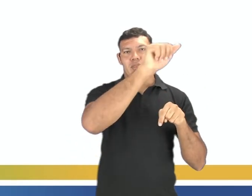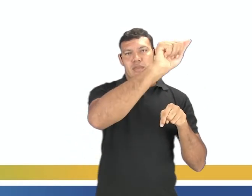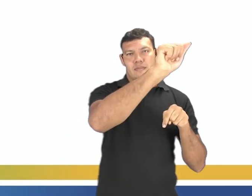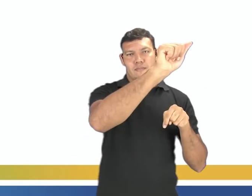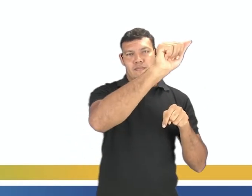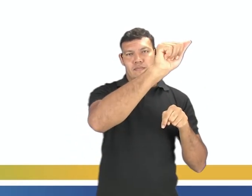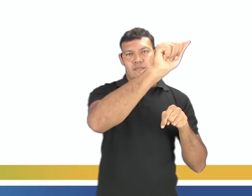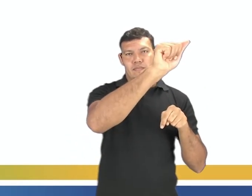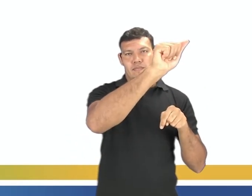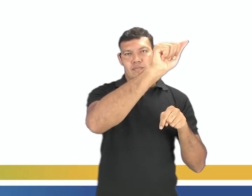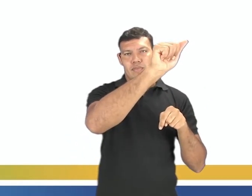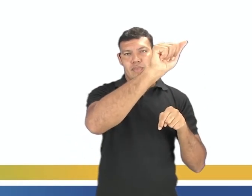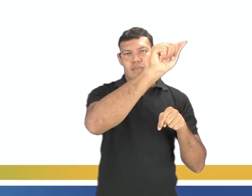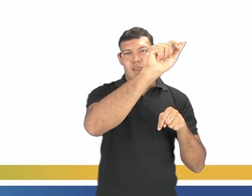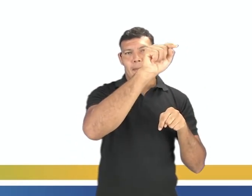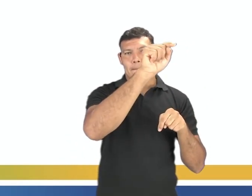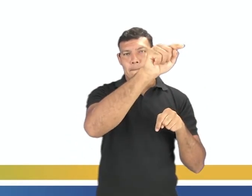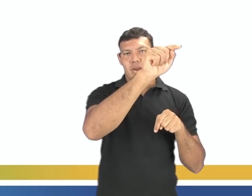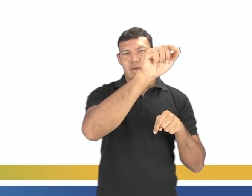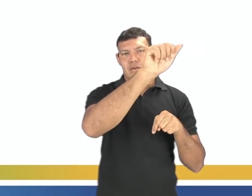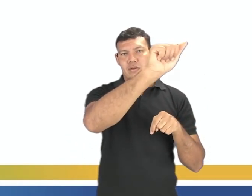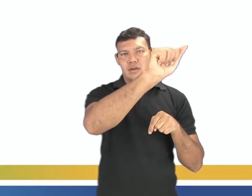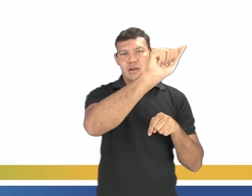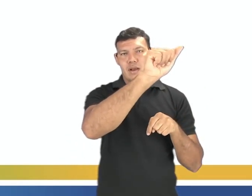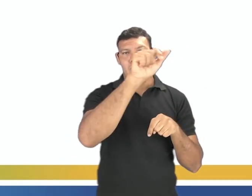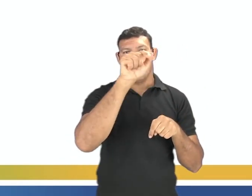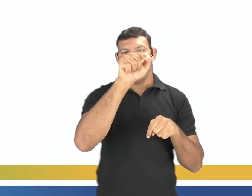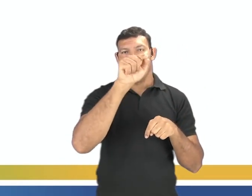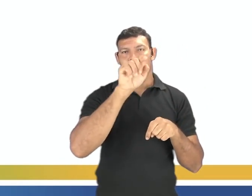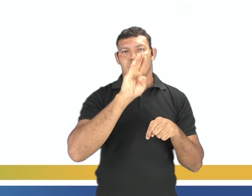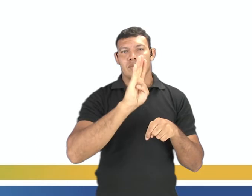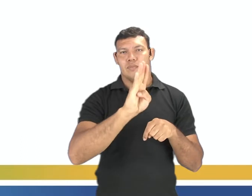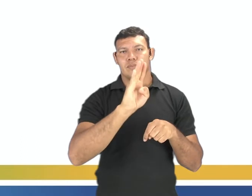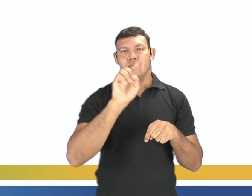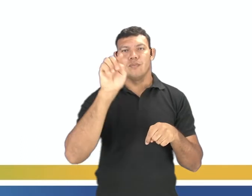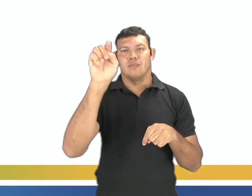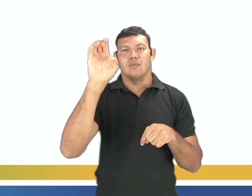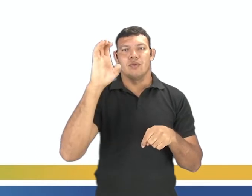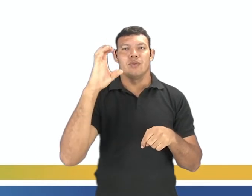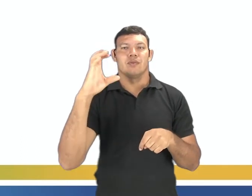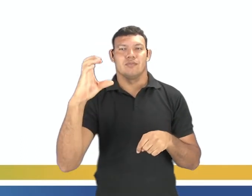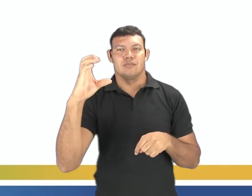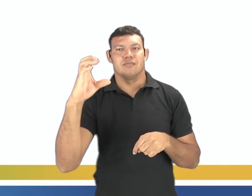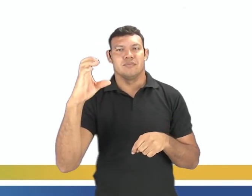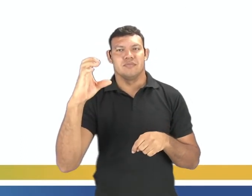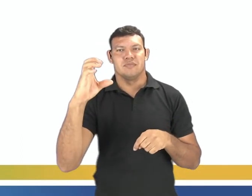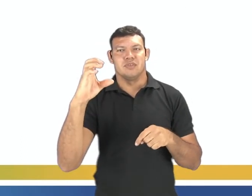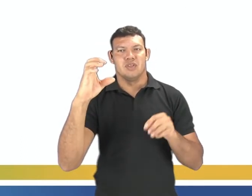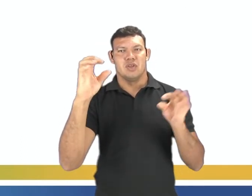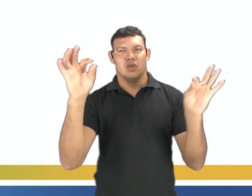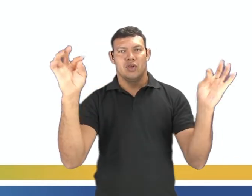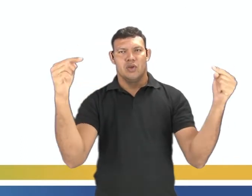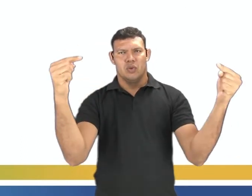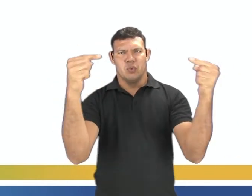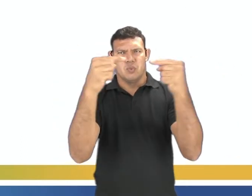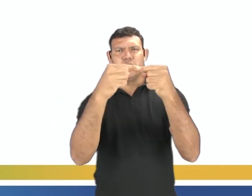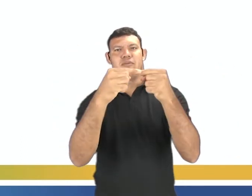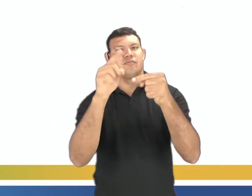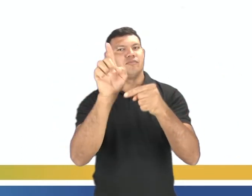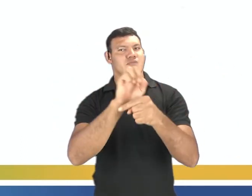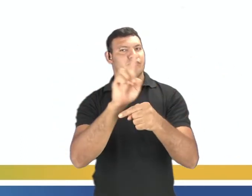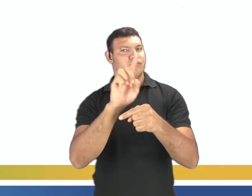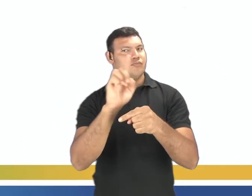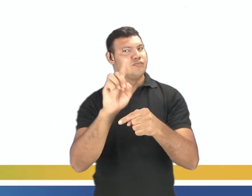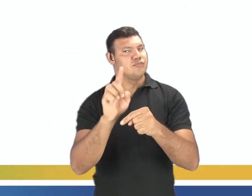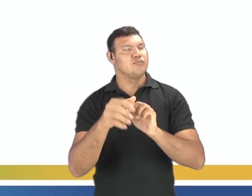dele está contido o plano o ponto desculpa o ponto a ponto b e o pontos e eles não estão alinhados